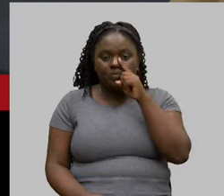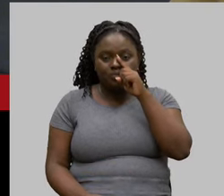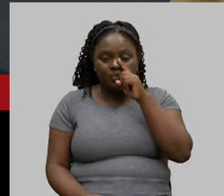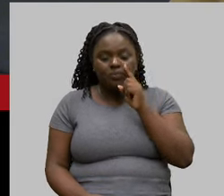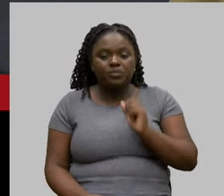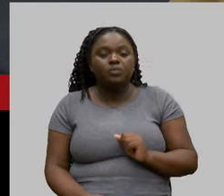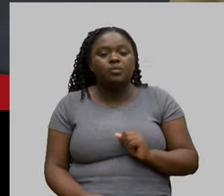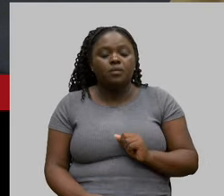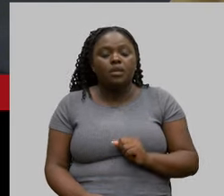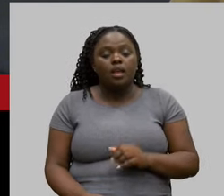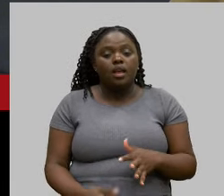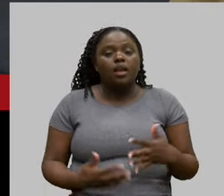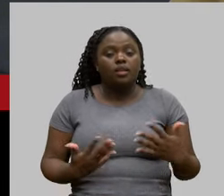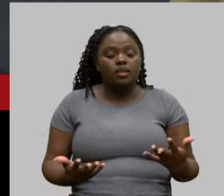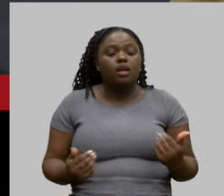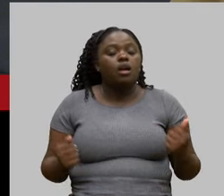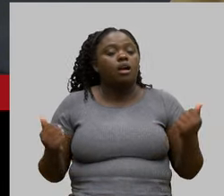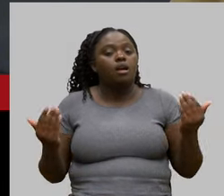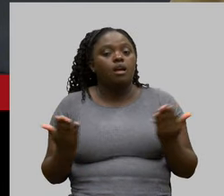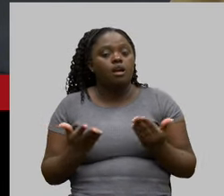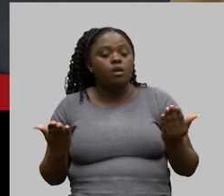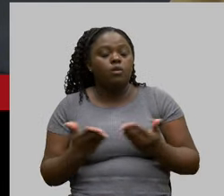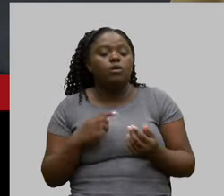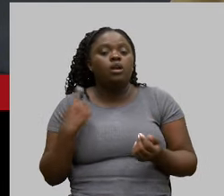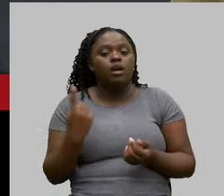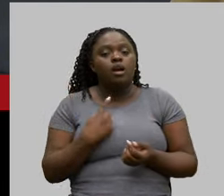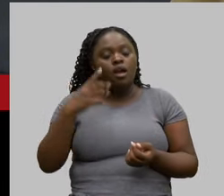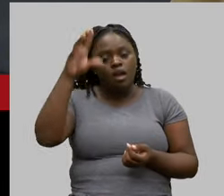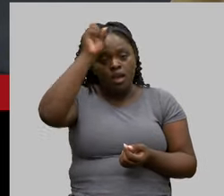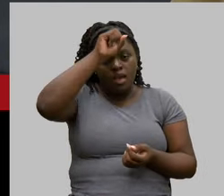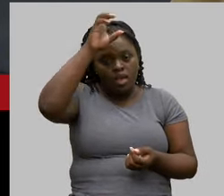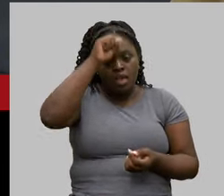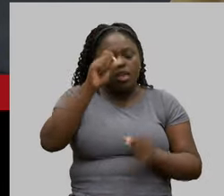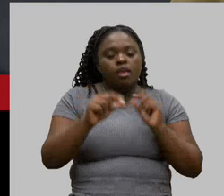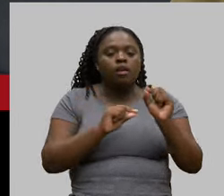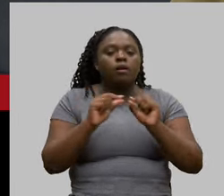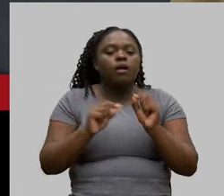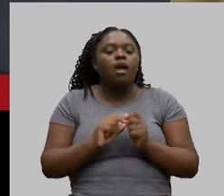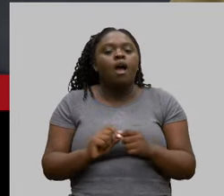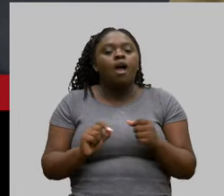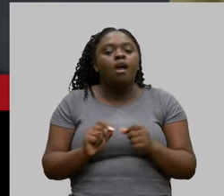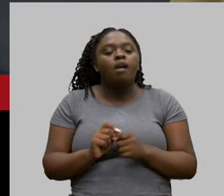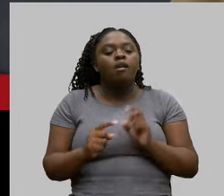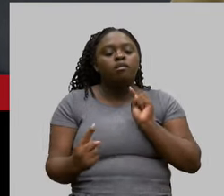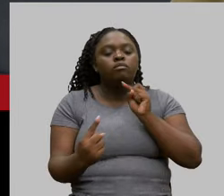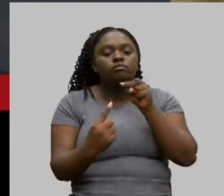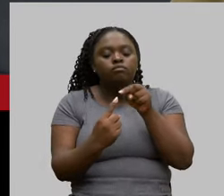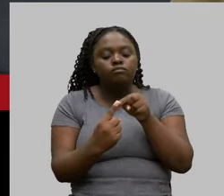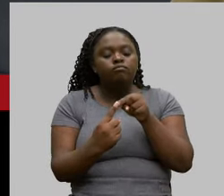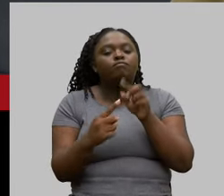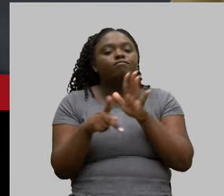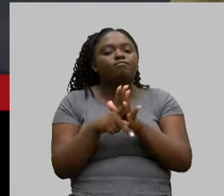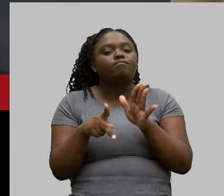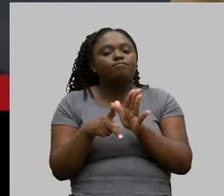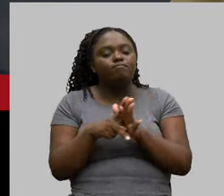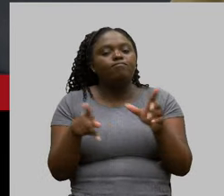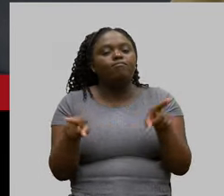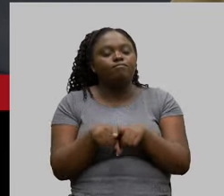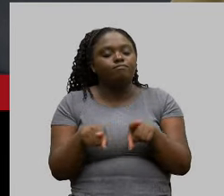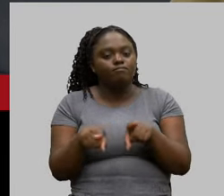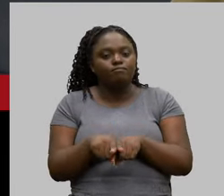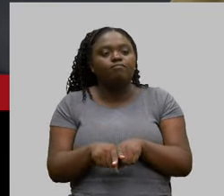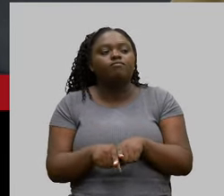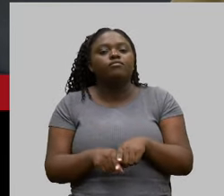risco dos regimes ou seja as perspectivas dos regimes próprios os seus respectivos riscos também paraa Previdência do regime